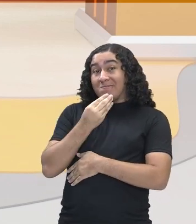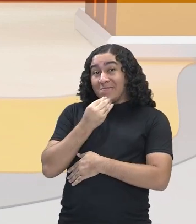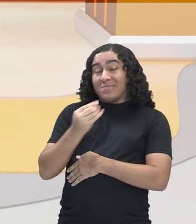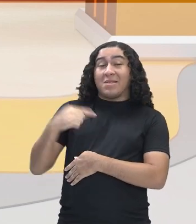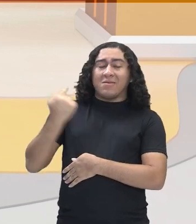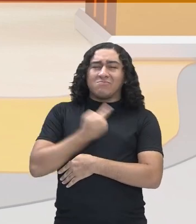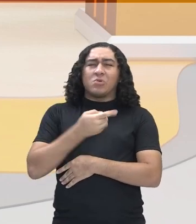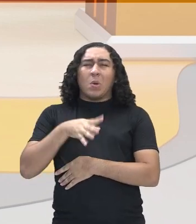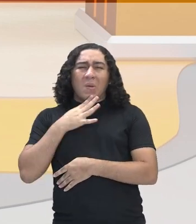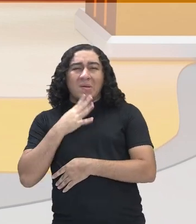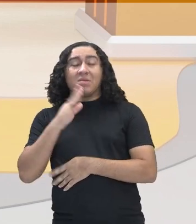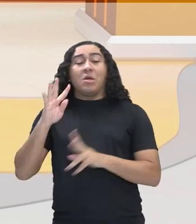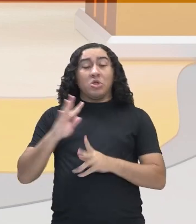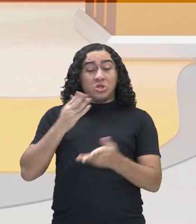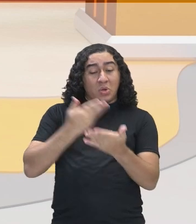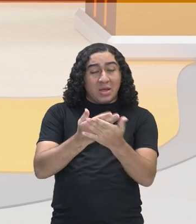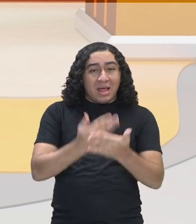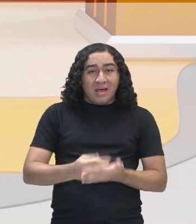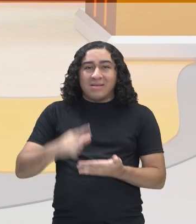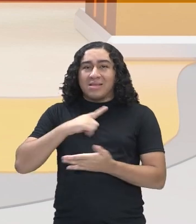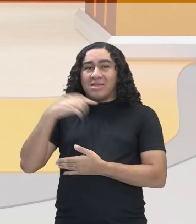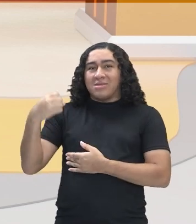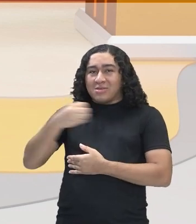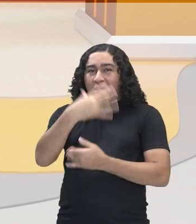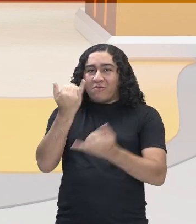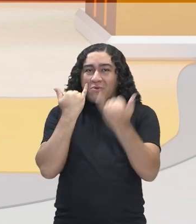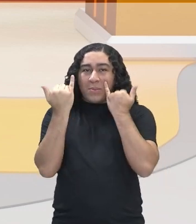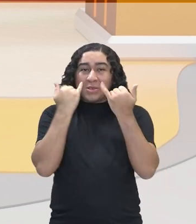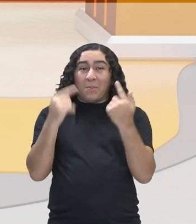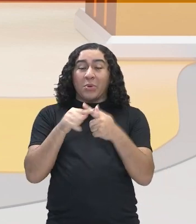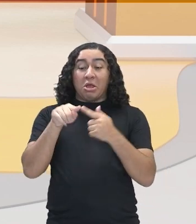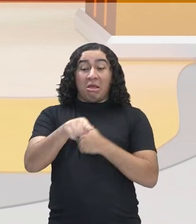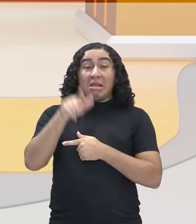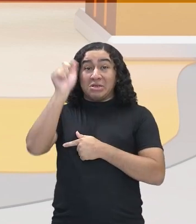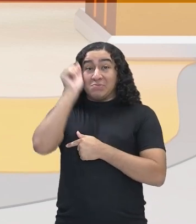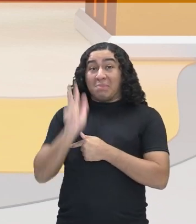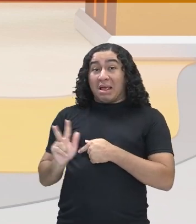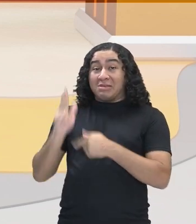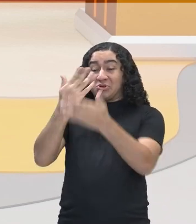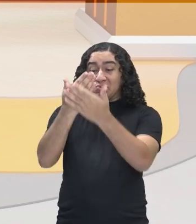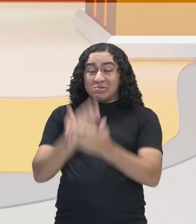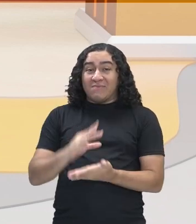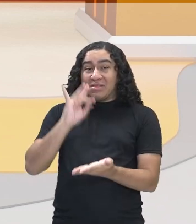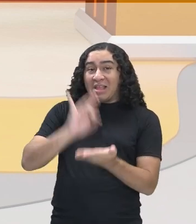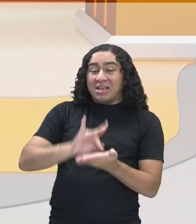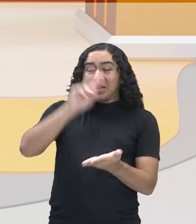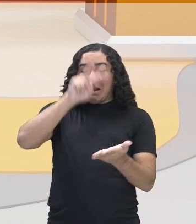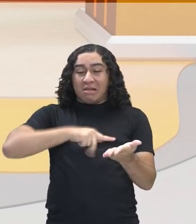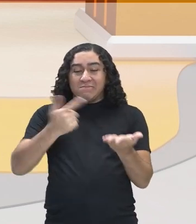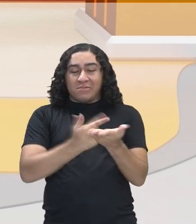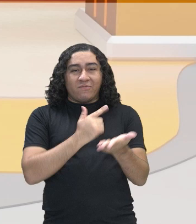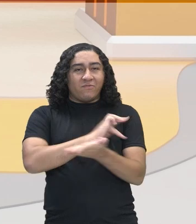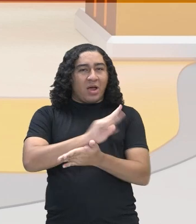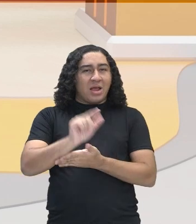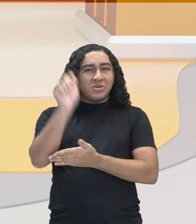as aulas praticamente, ele vai trazer novas informações, porque ele é um garoto que estuda muito, que lê muito, que entende muito esperto, né? E